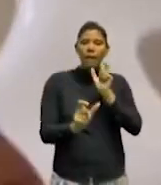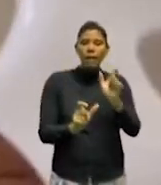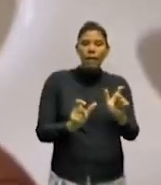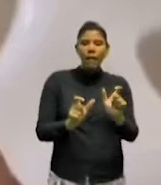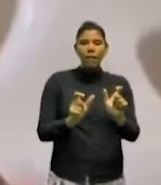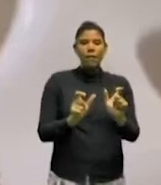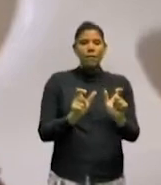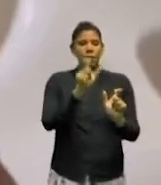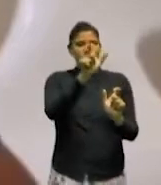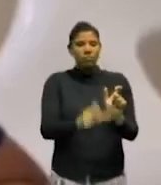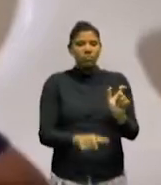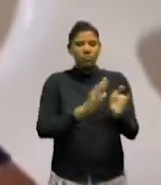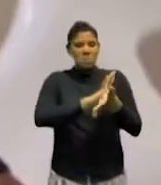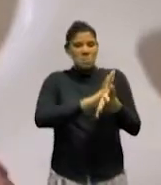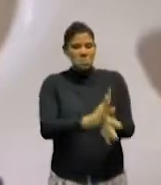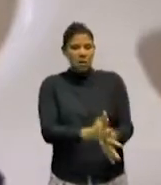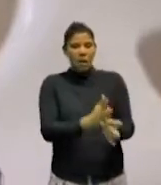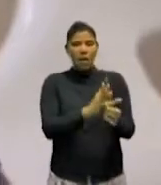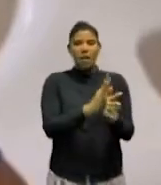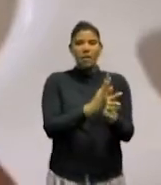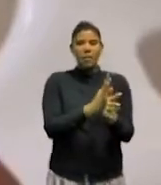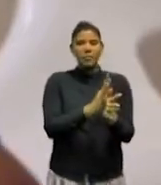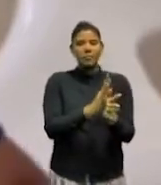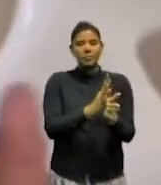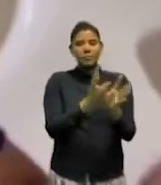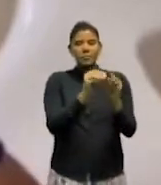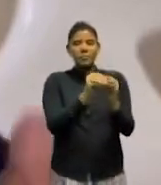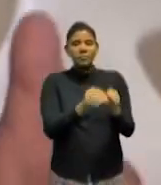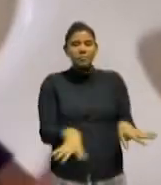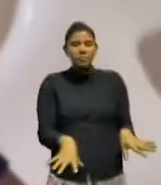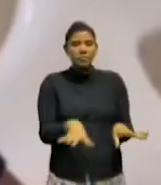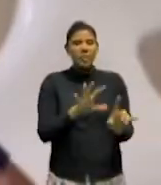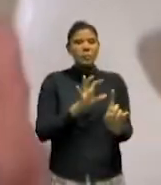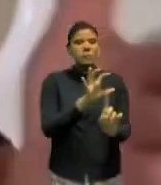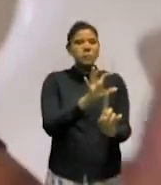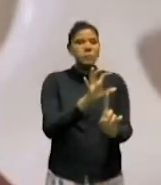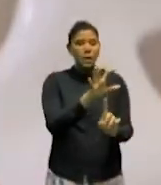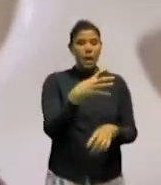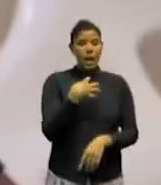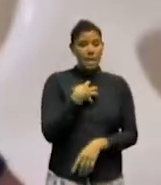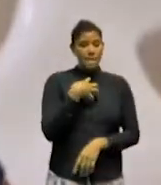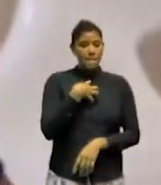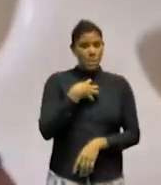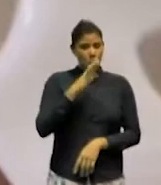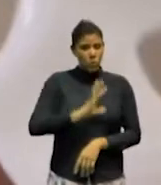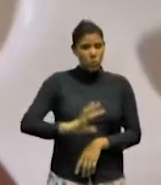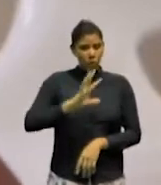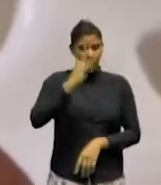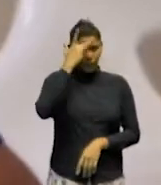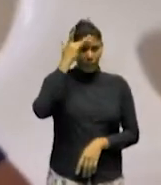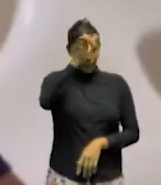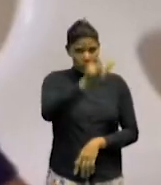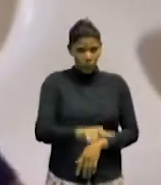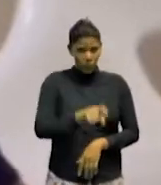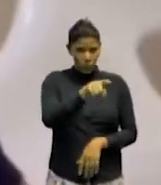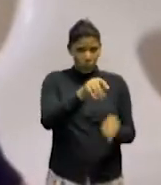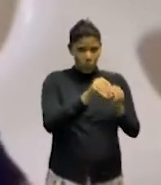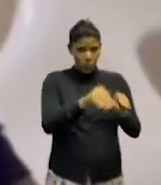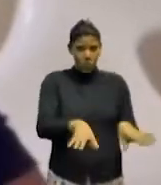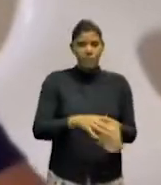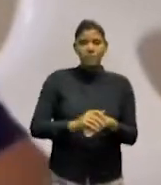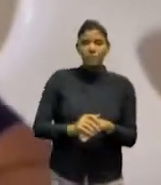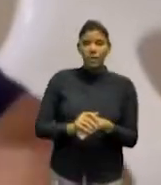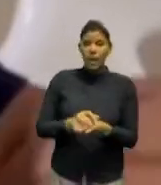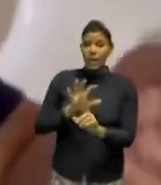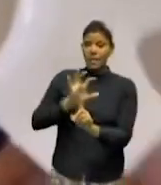desabonar, humilhar, desqualificar, mexer com a estrutura emocional da outra pessoa. E o assédio sexual, como